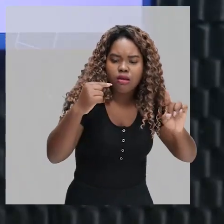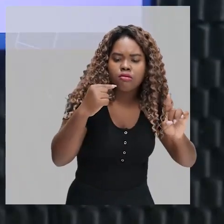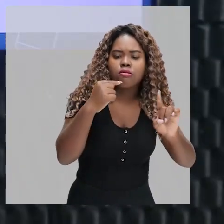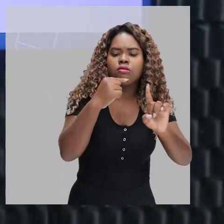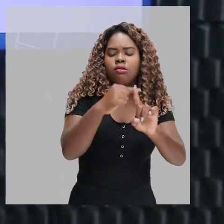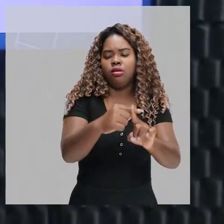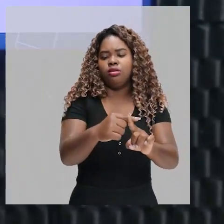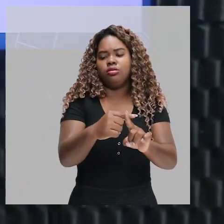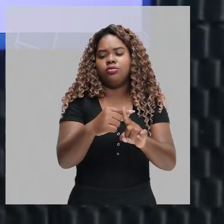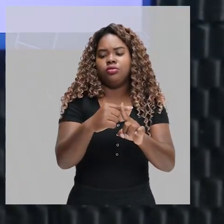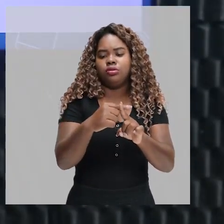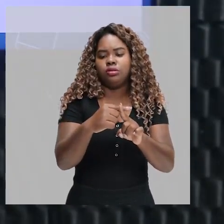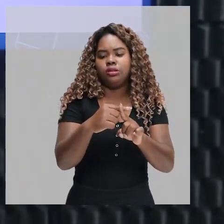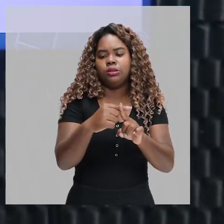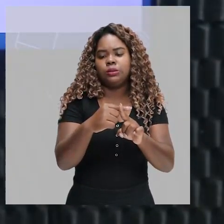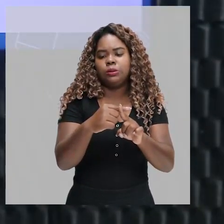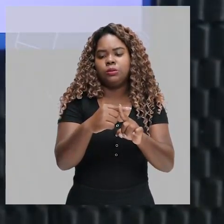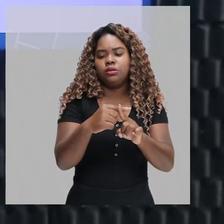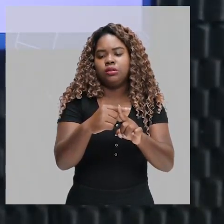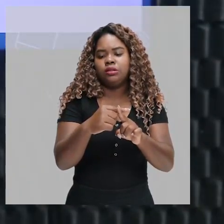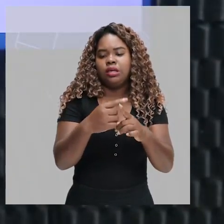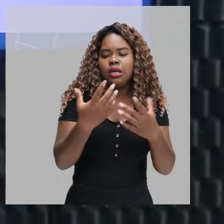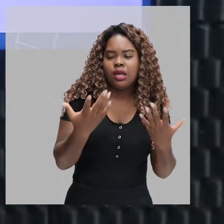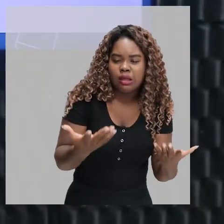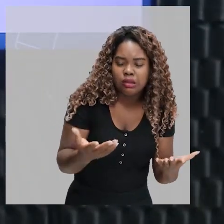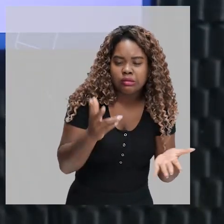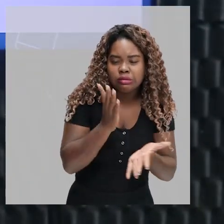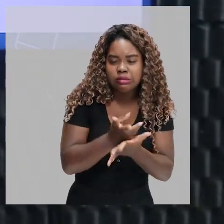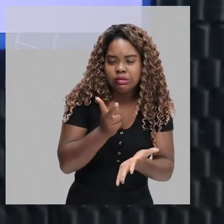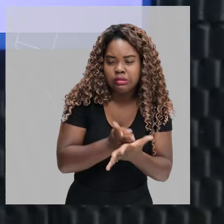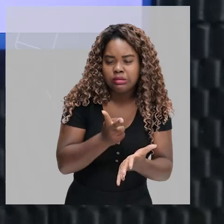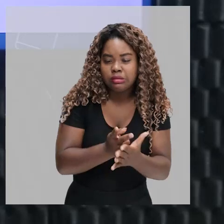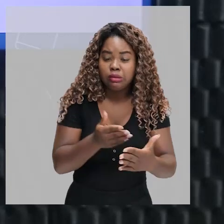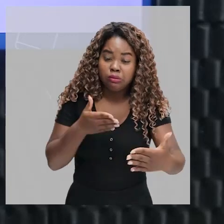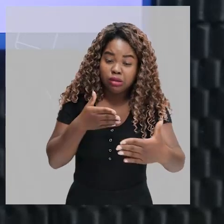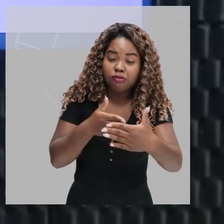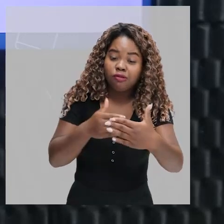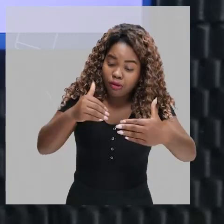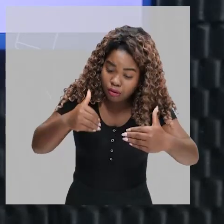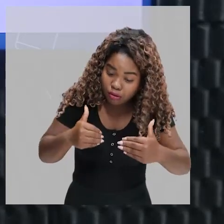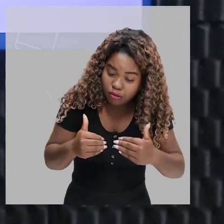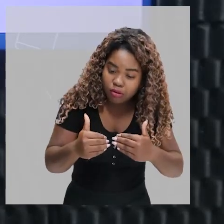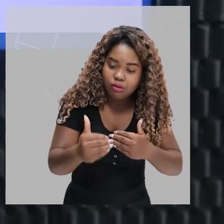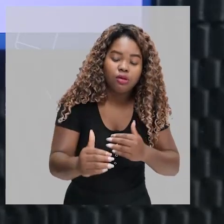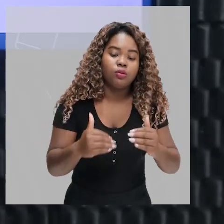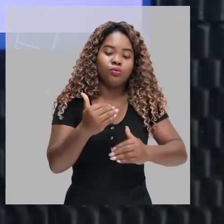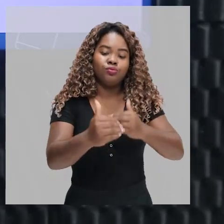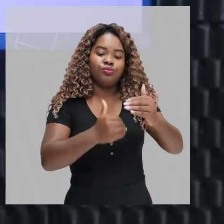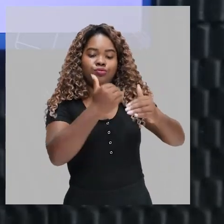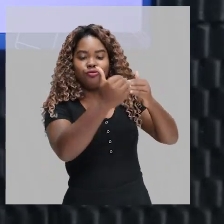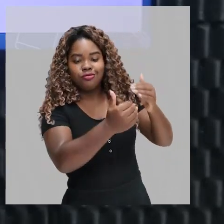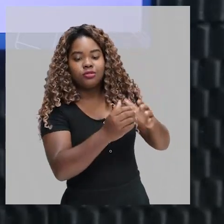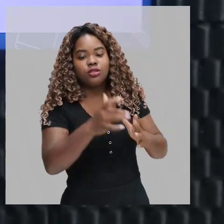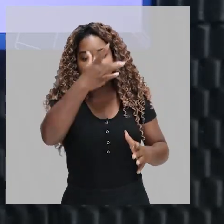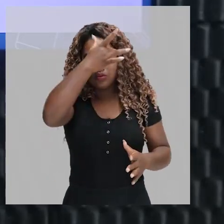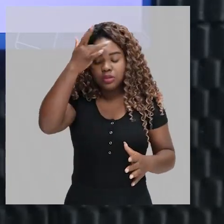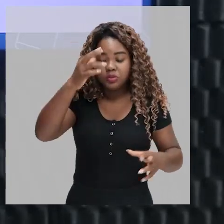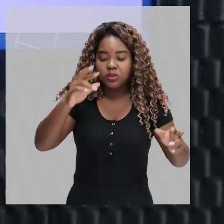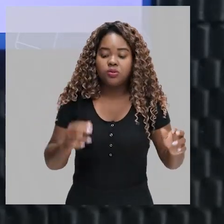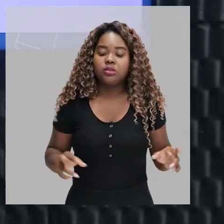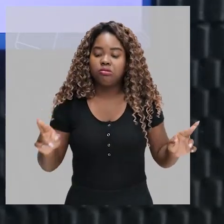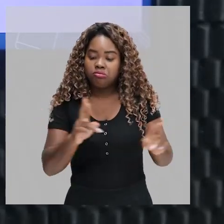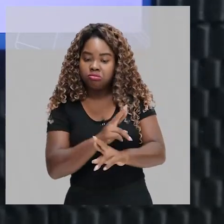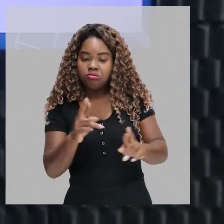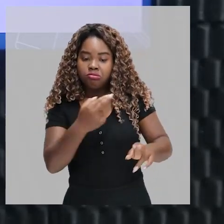ela ela cerseava ela impedia esse avanço né Então as pessoas ligadas as